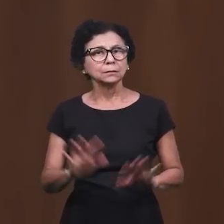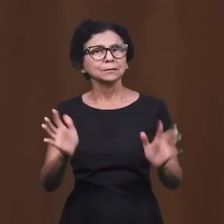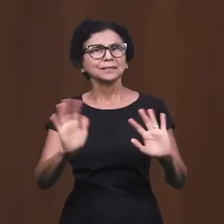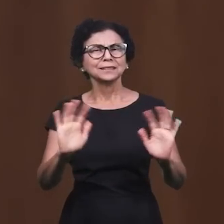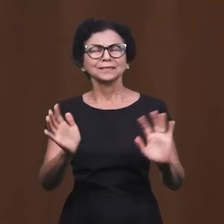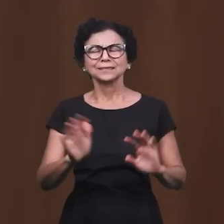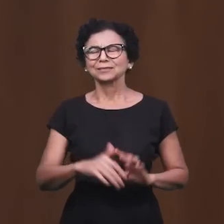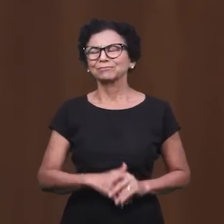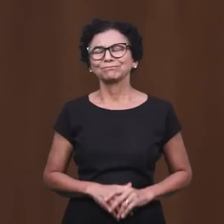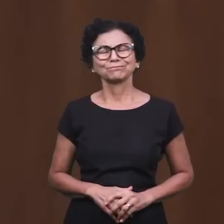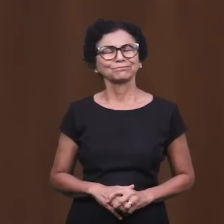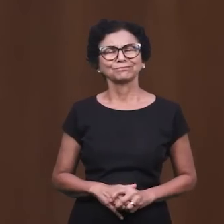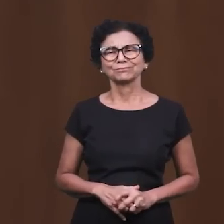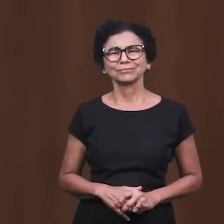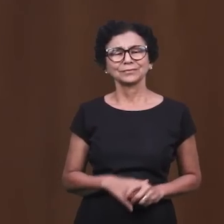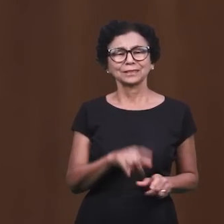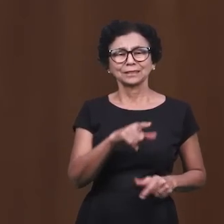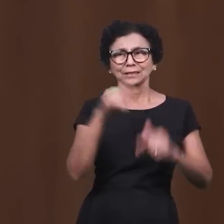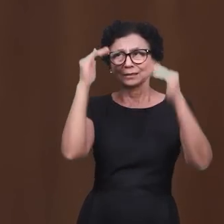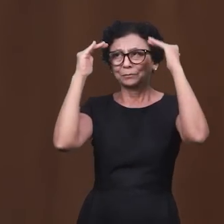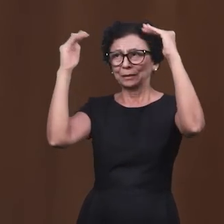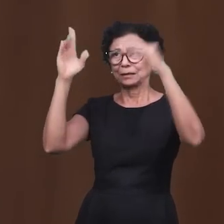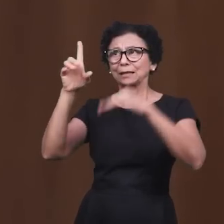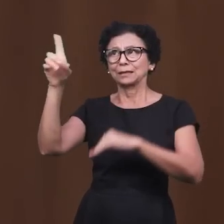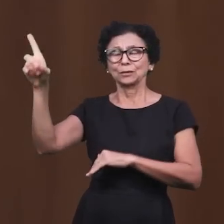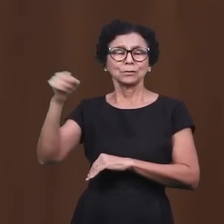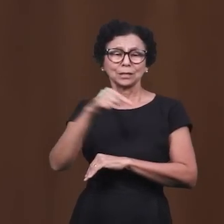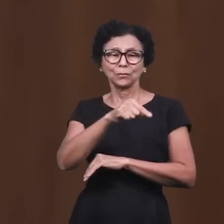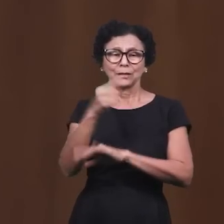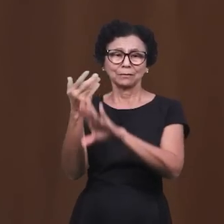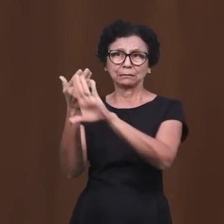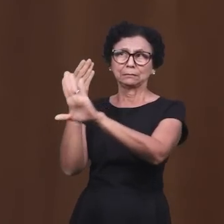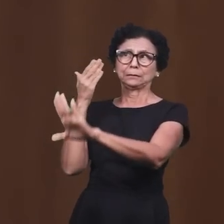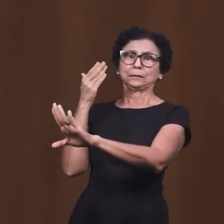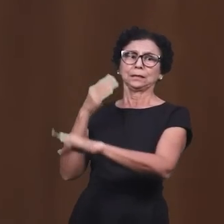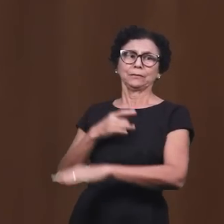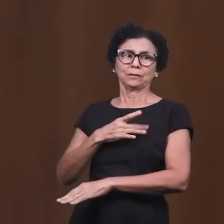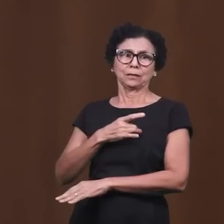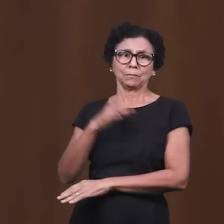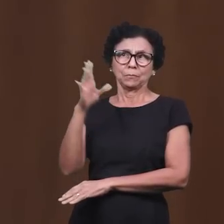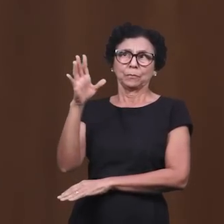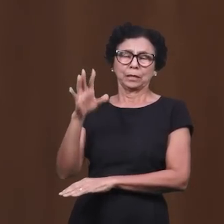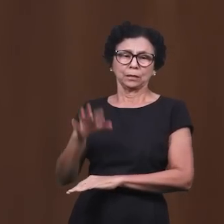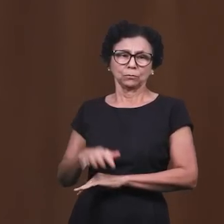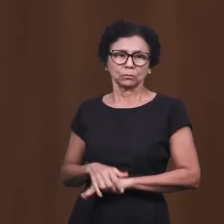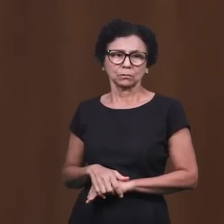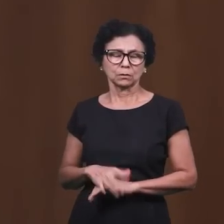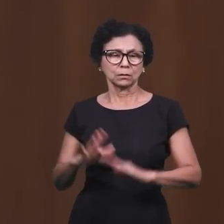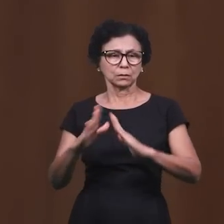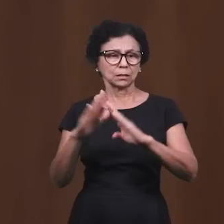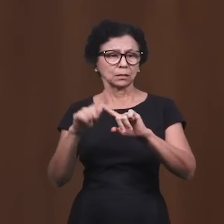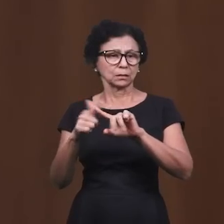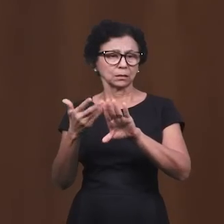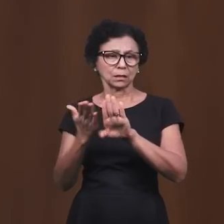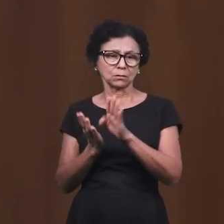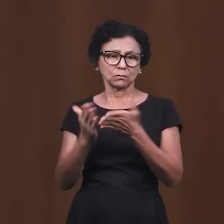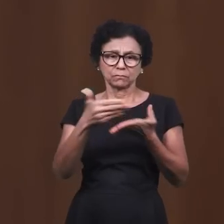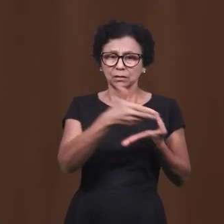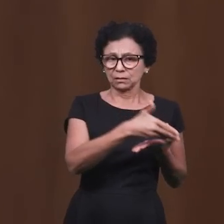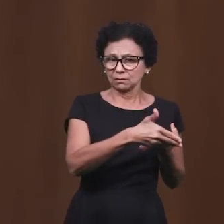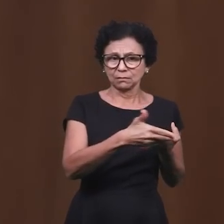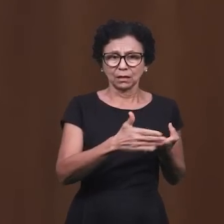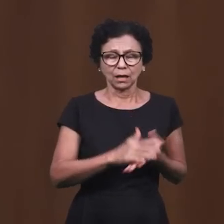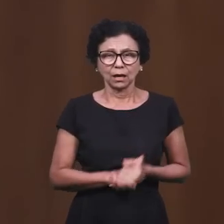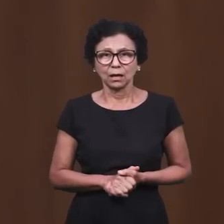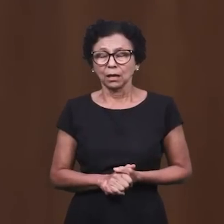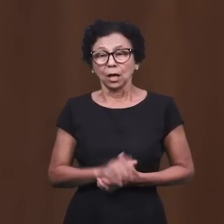a terem respeito com Deus, mas pelo contrário, vai afastá-las do Senhor, né? Verdade. Vai afastá-las das igrejas, né? A ter medo